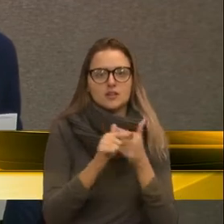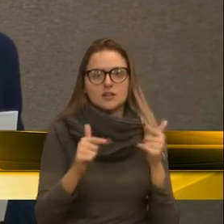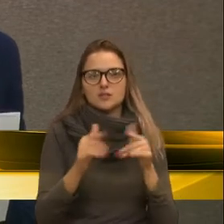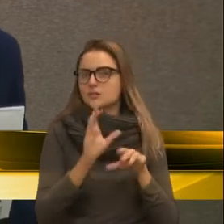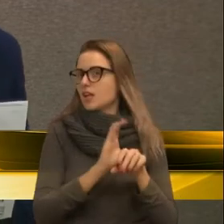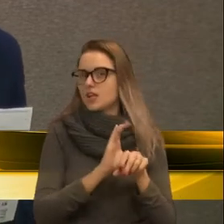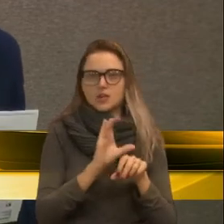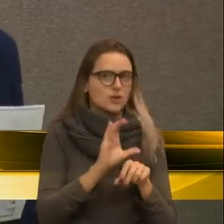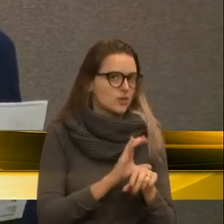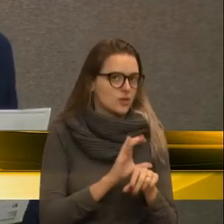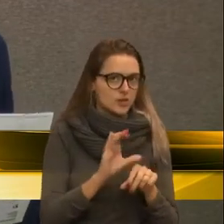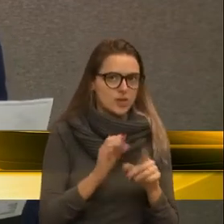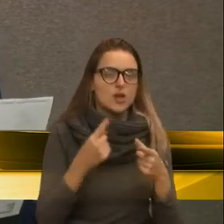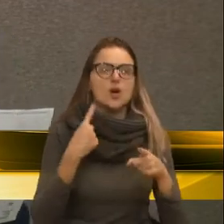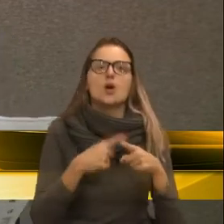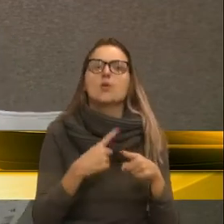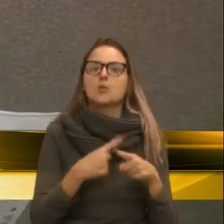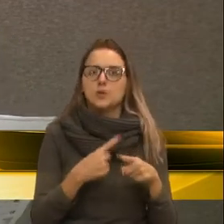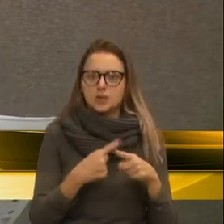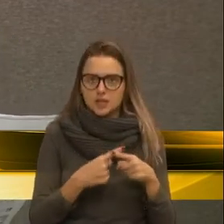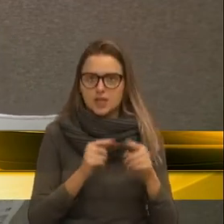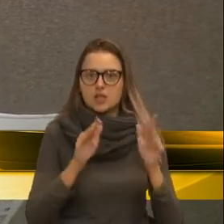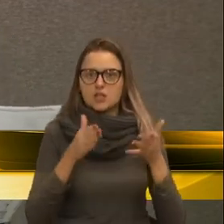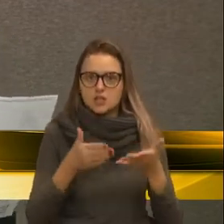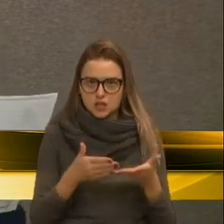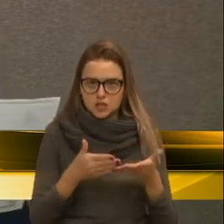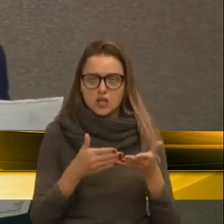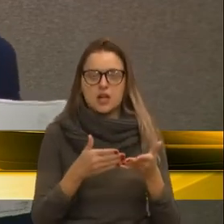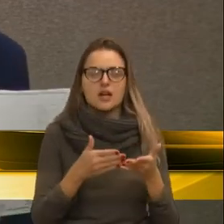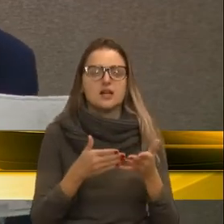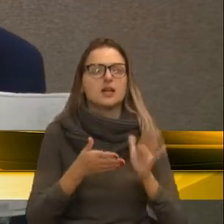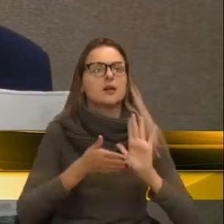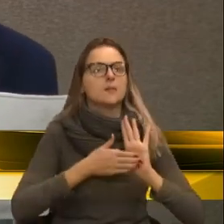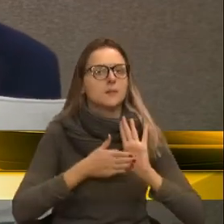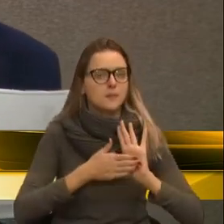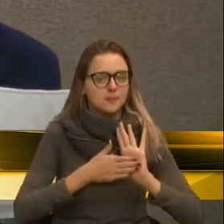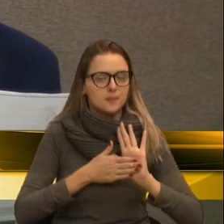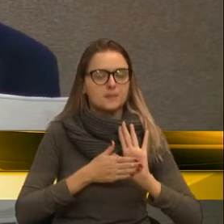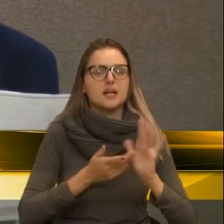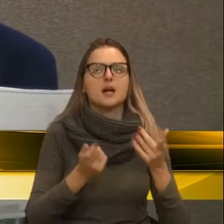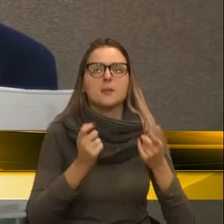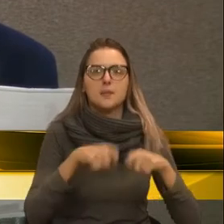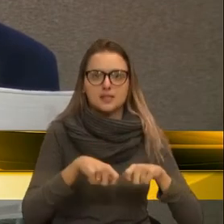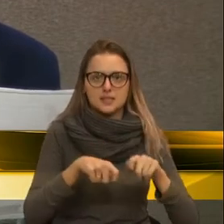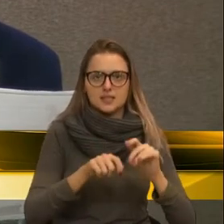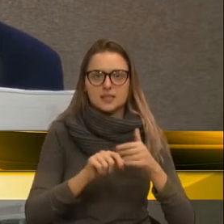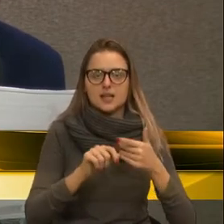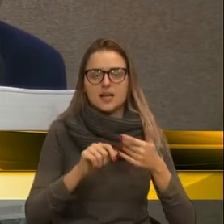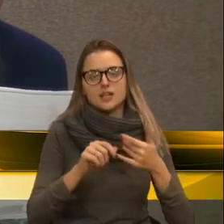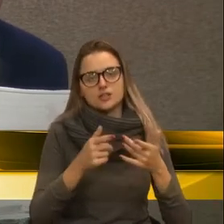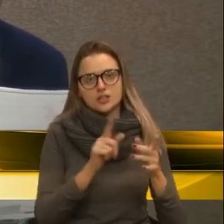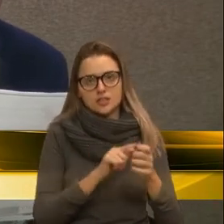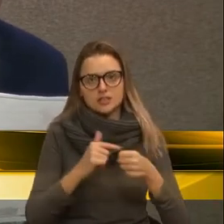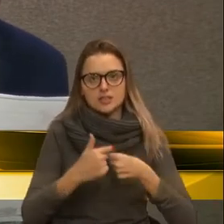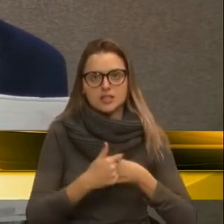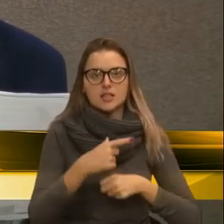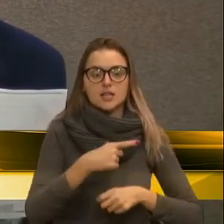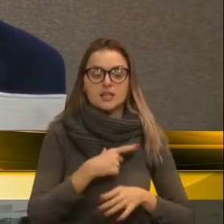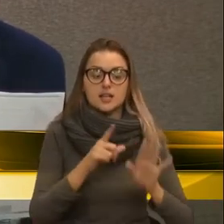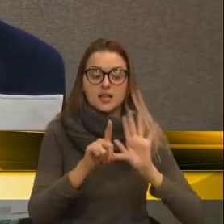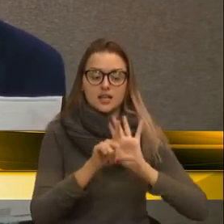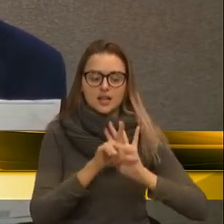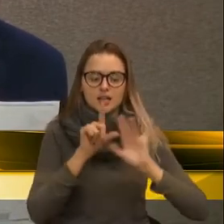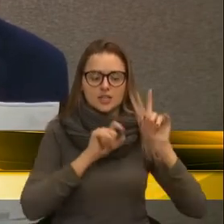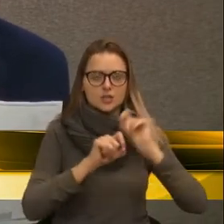iniciativa, pois a matéria encontra-se prevista nas competências legislativas conferidas aos municípios para legislar sobre assuntos